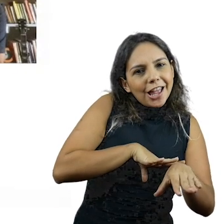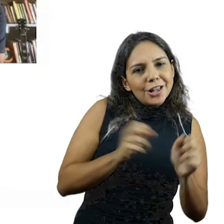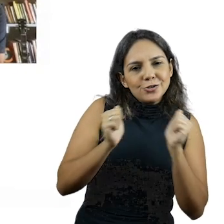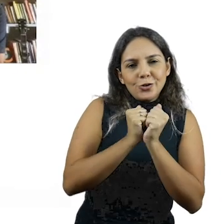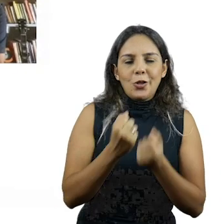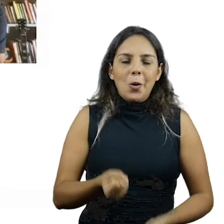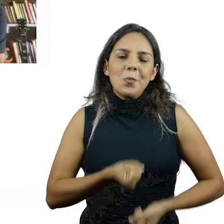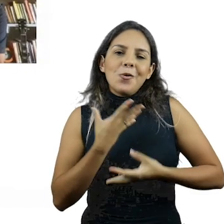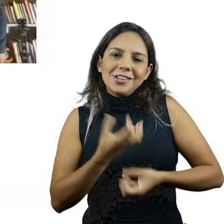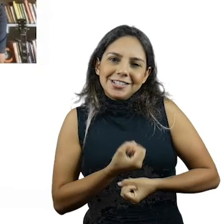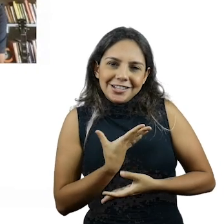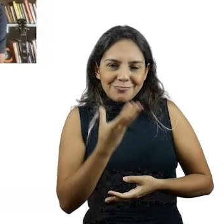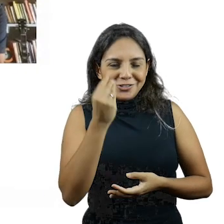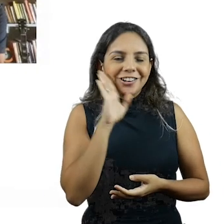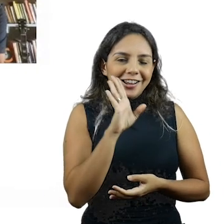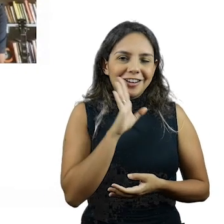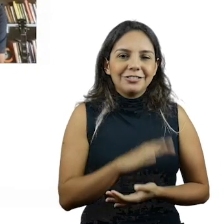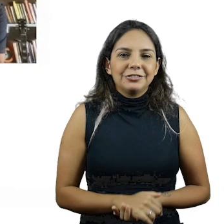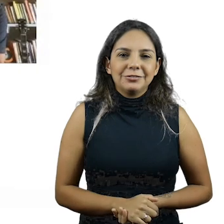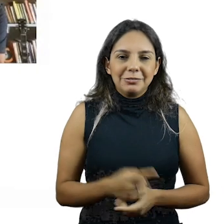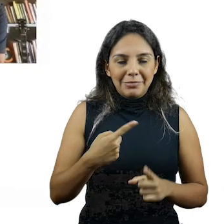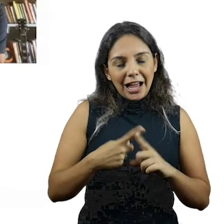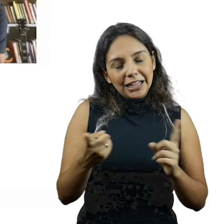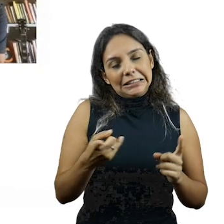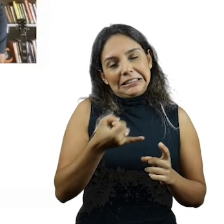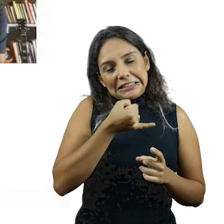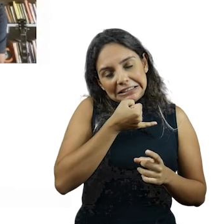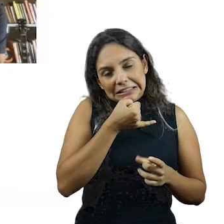mas infelizmente não dá tempo de